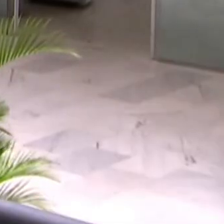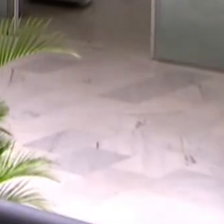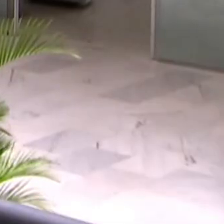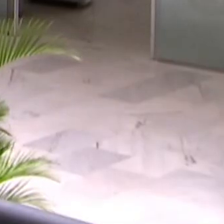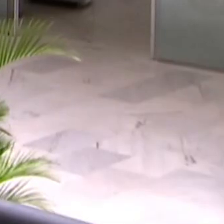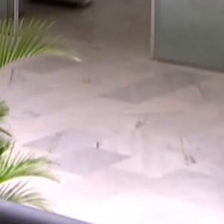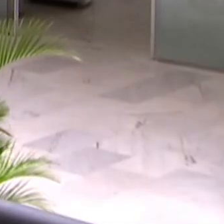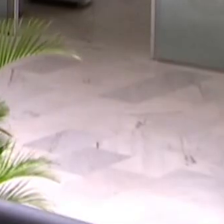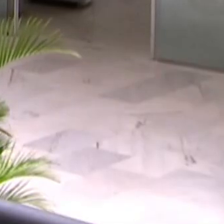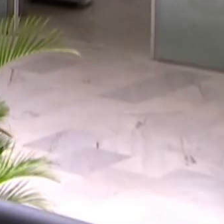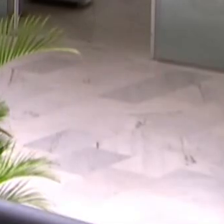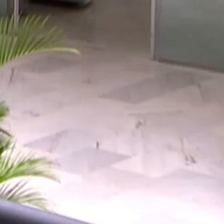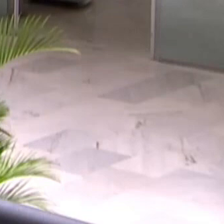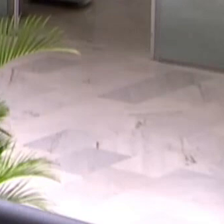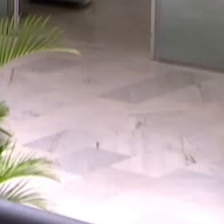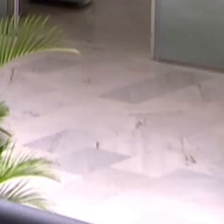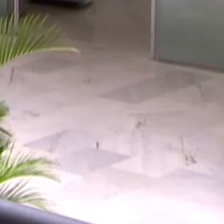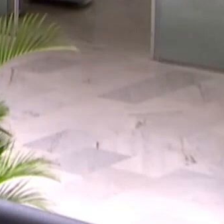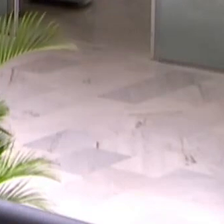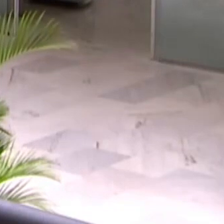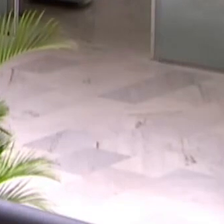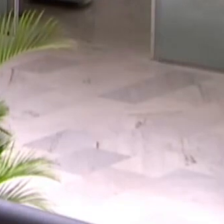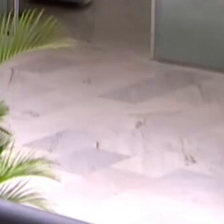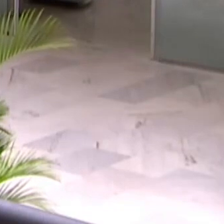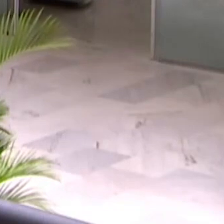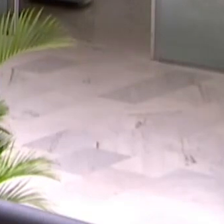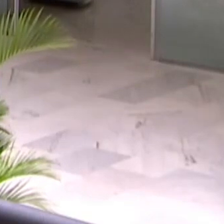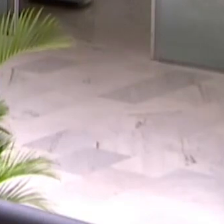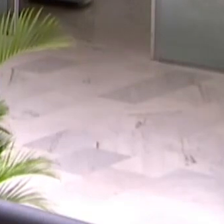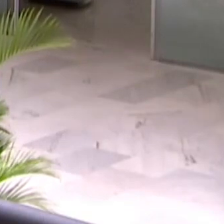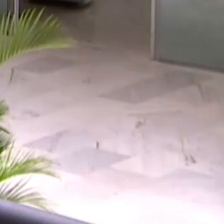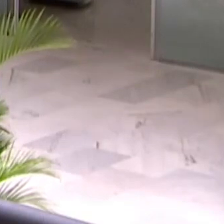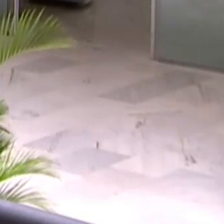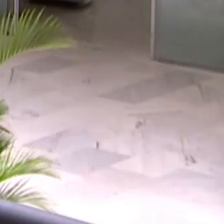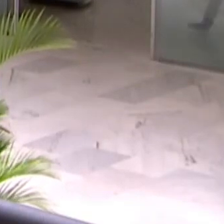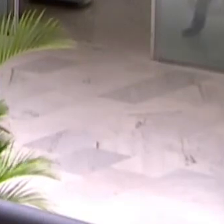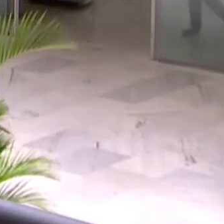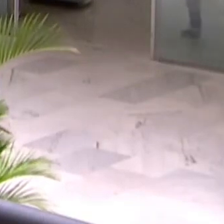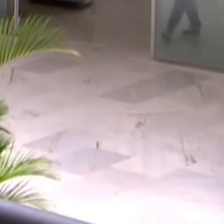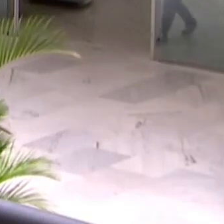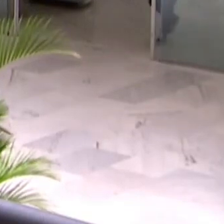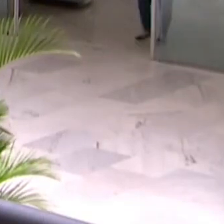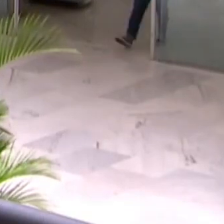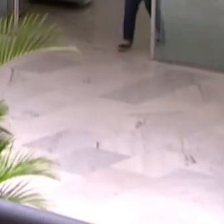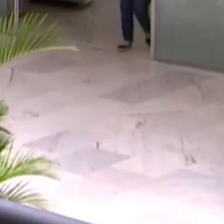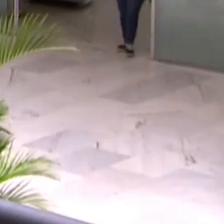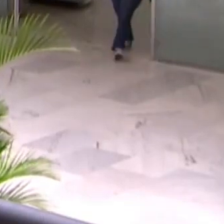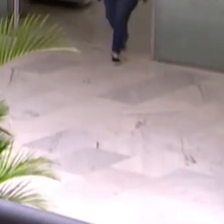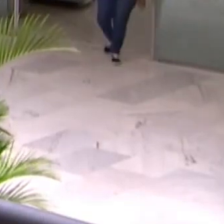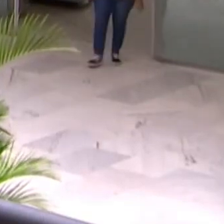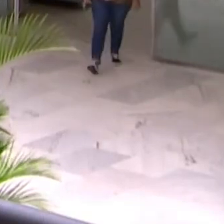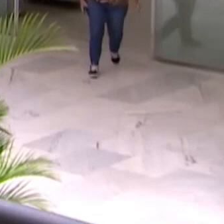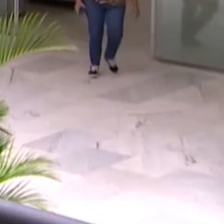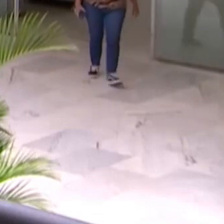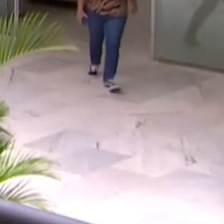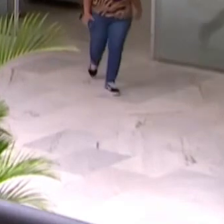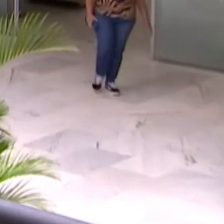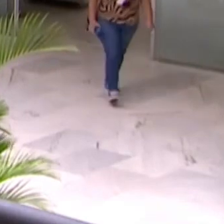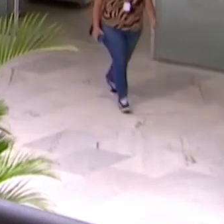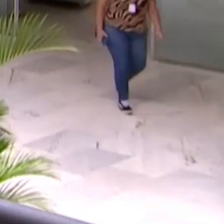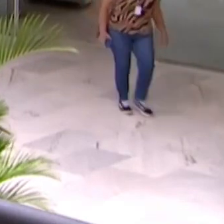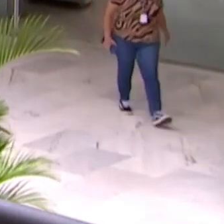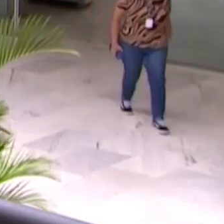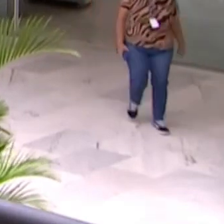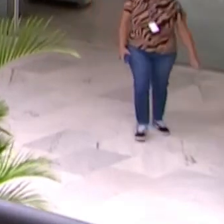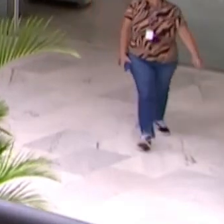segunda quinzena de maio deste ano, os usuários vão receber mensagens via WhatsApp da assistente virtual Ana para confirmação